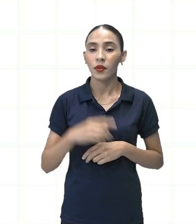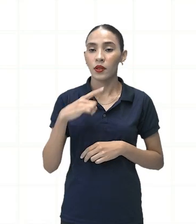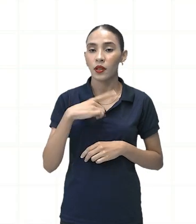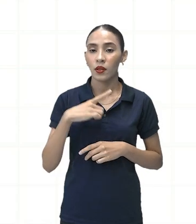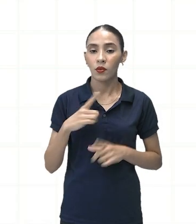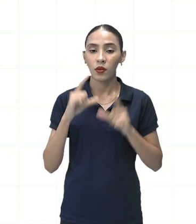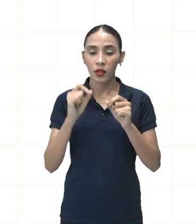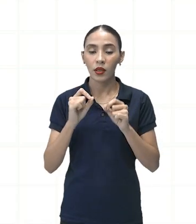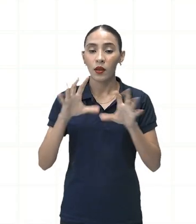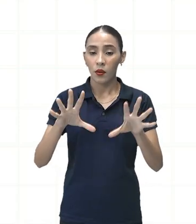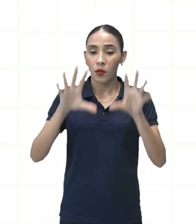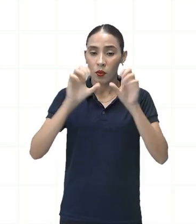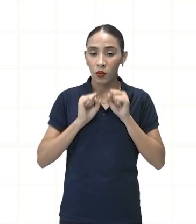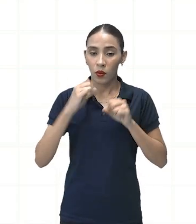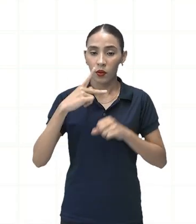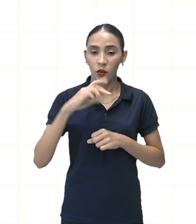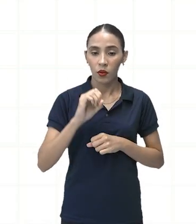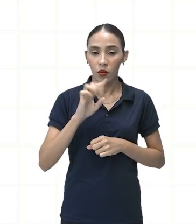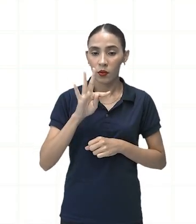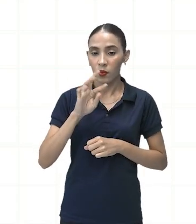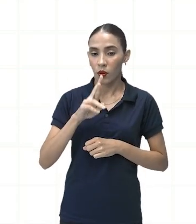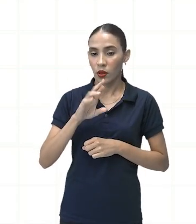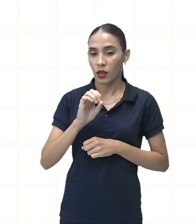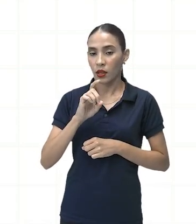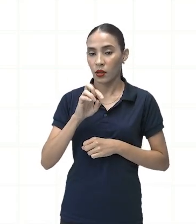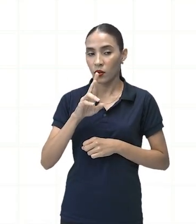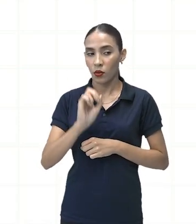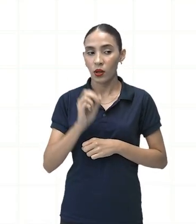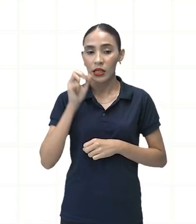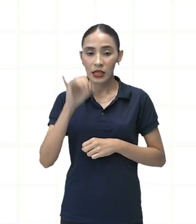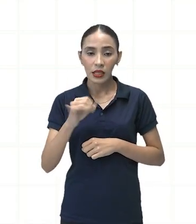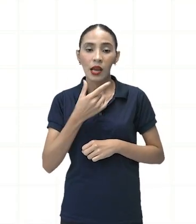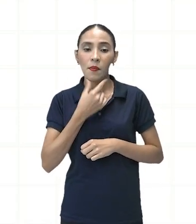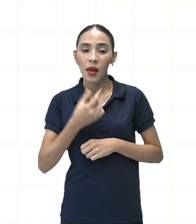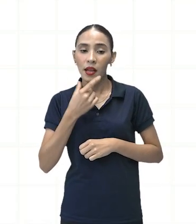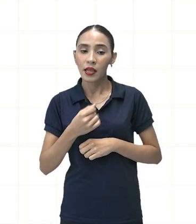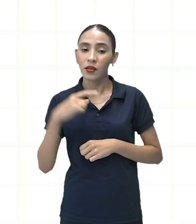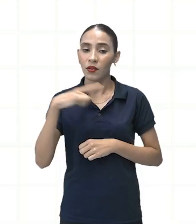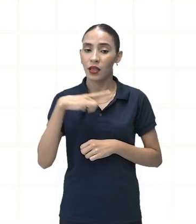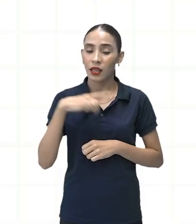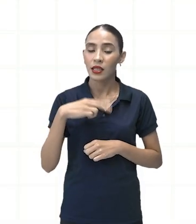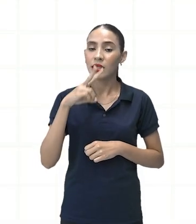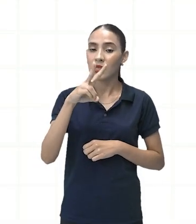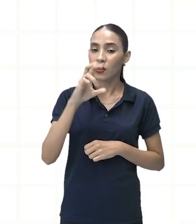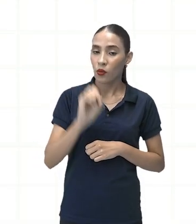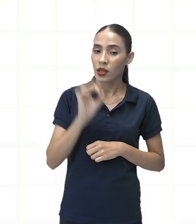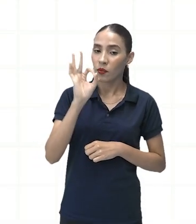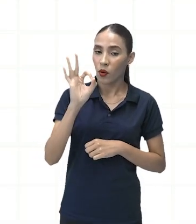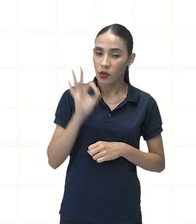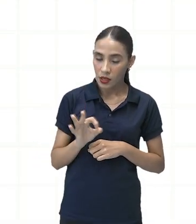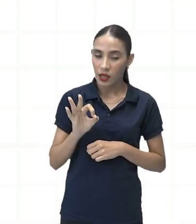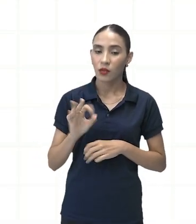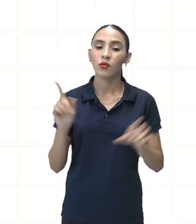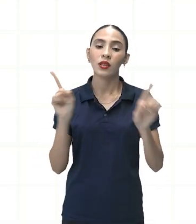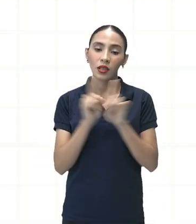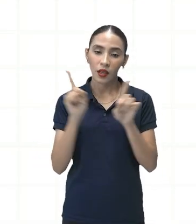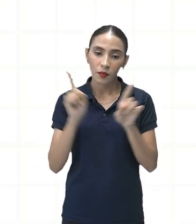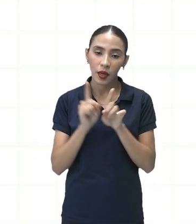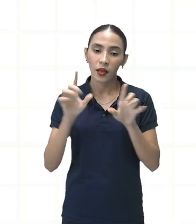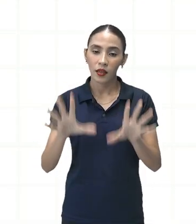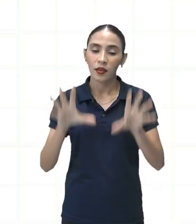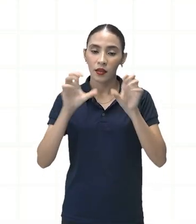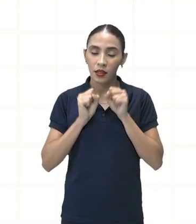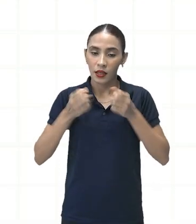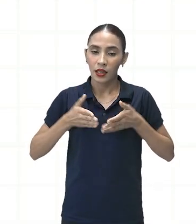ser portadora, assim como a mãe. E se for um menino, ele tem 50% de chance